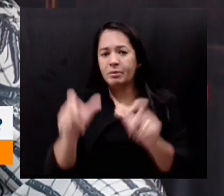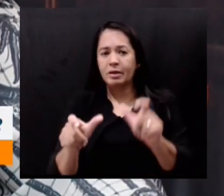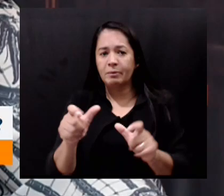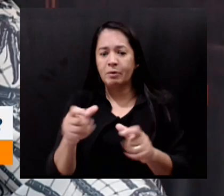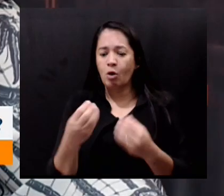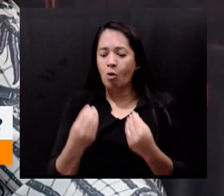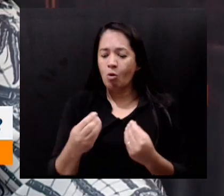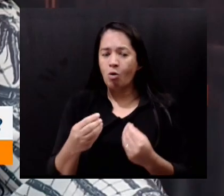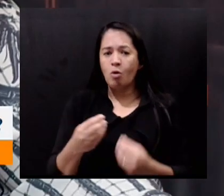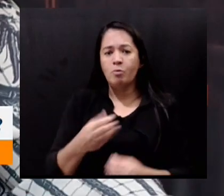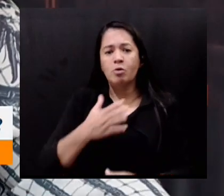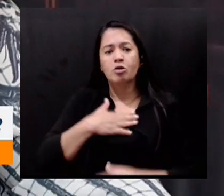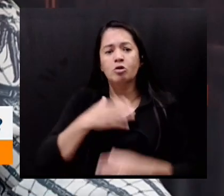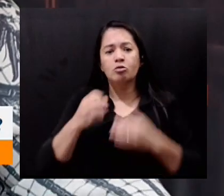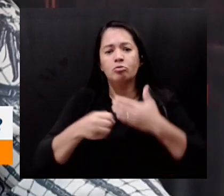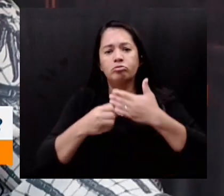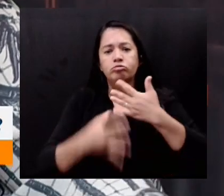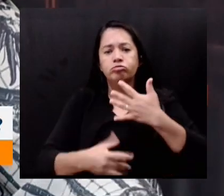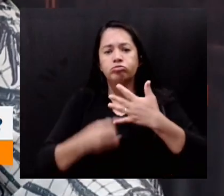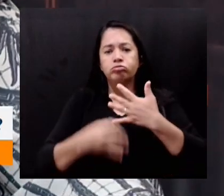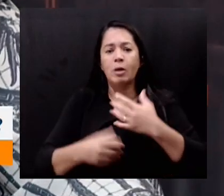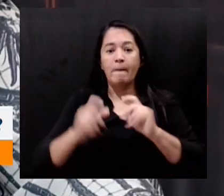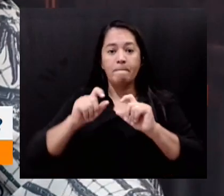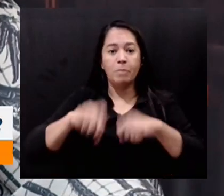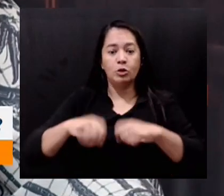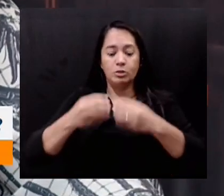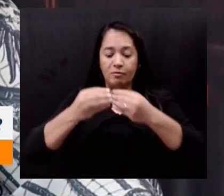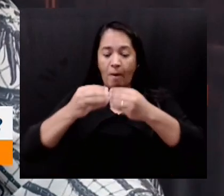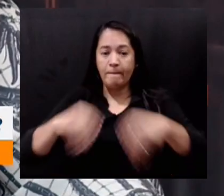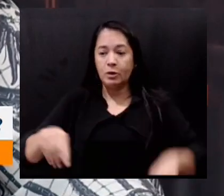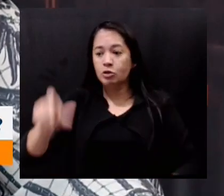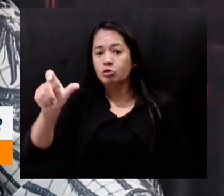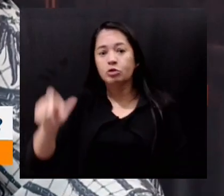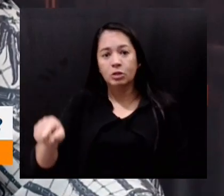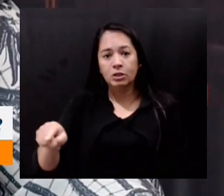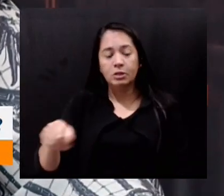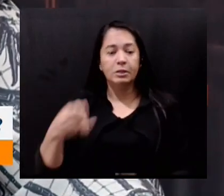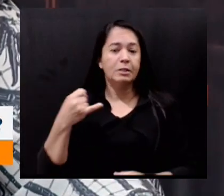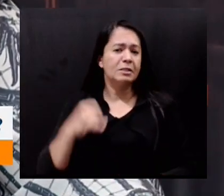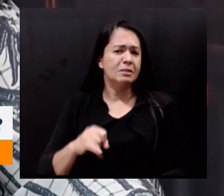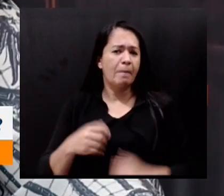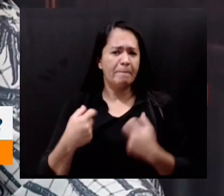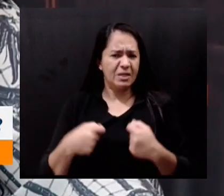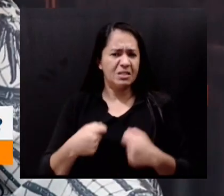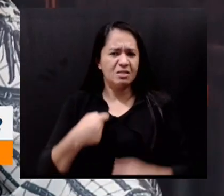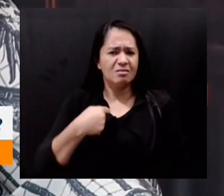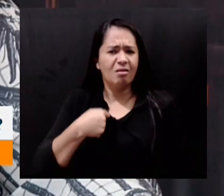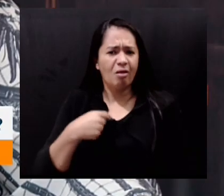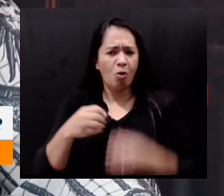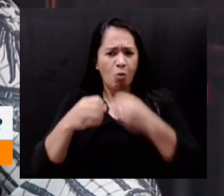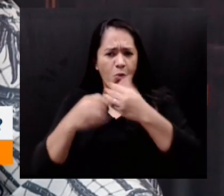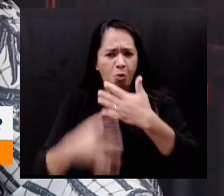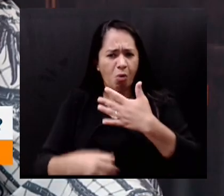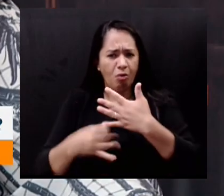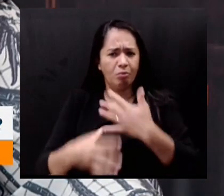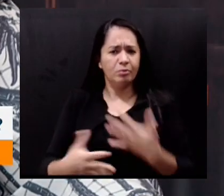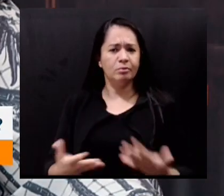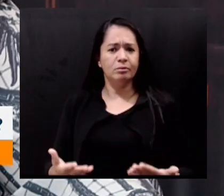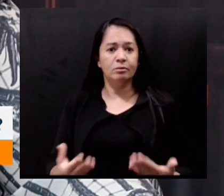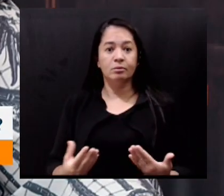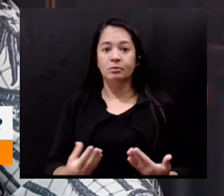pode prejudicar o outro e se realmente é necessário que eu faça isso para com o outro. E se fizessem